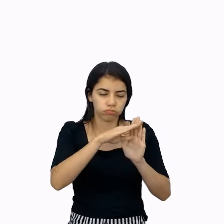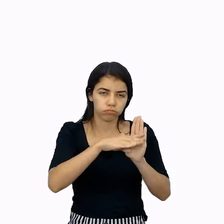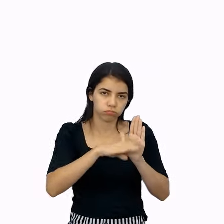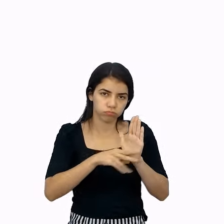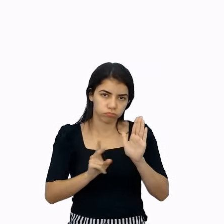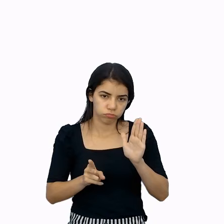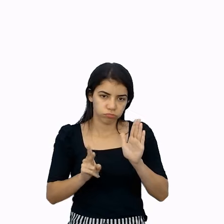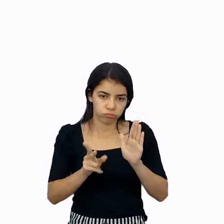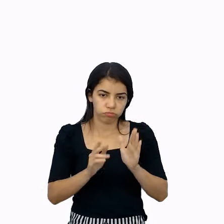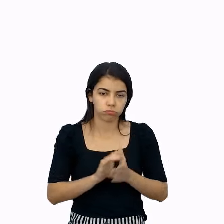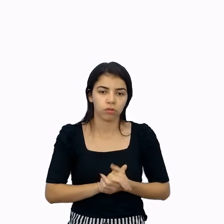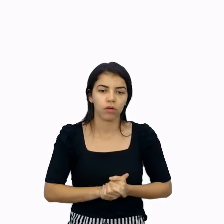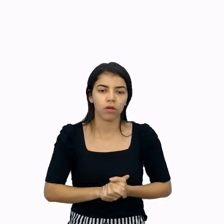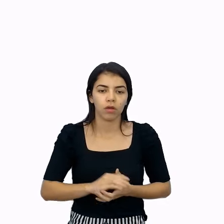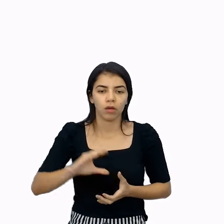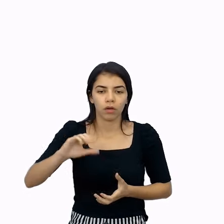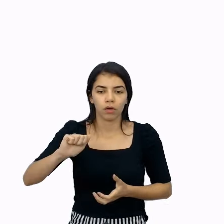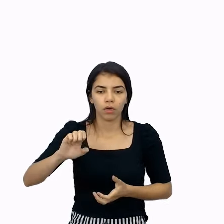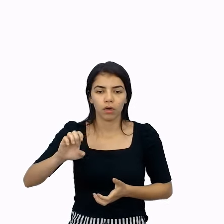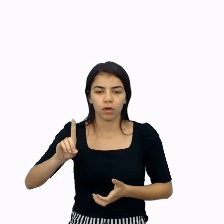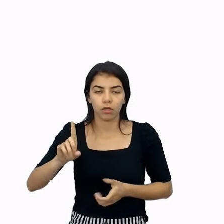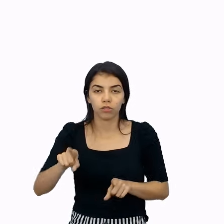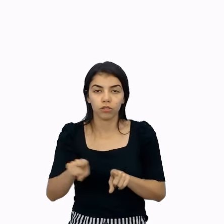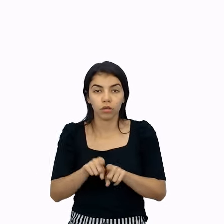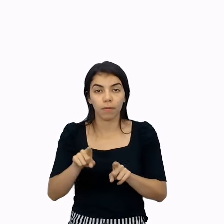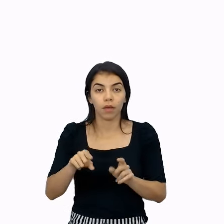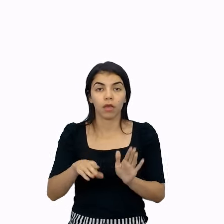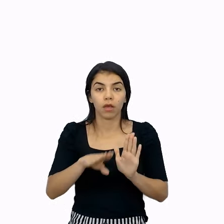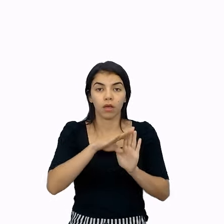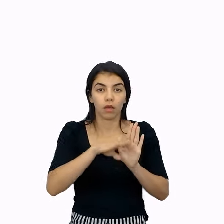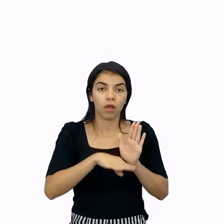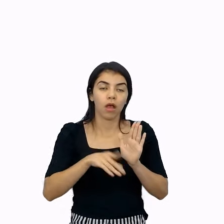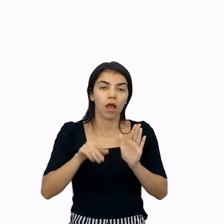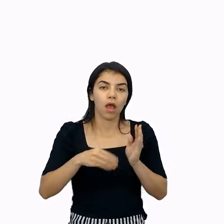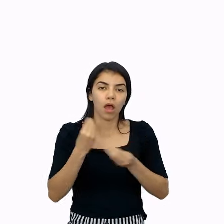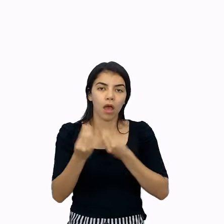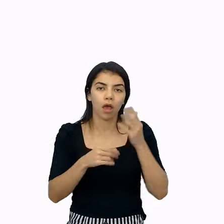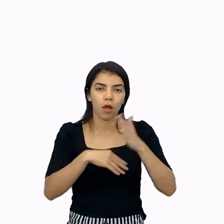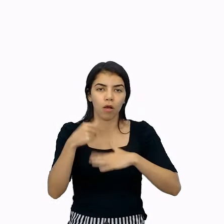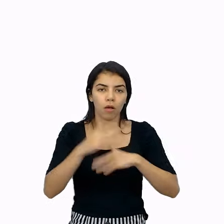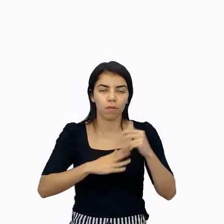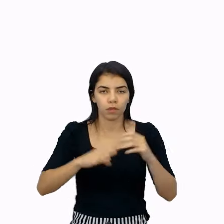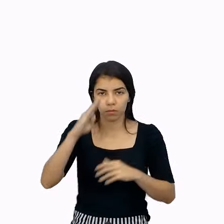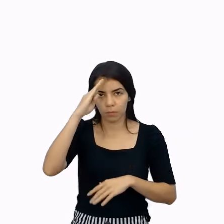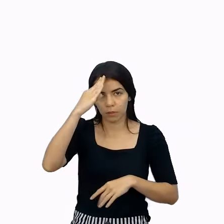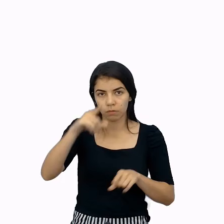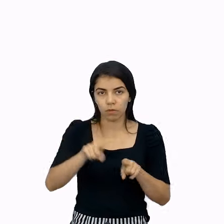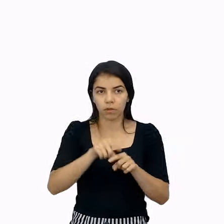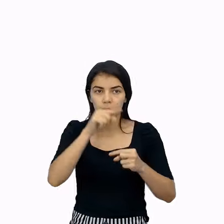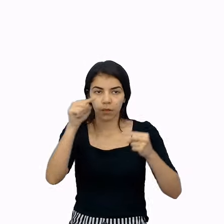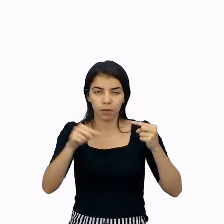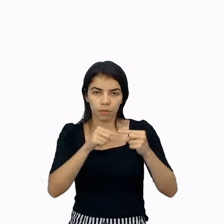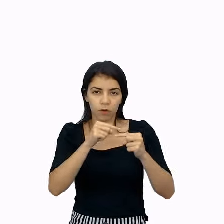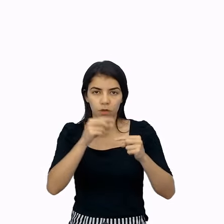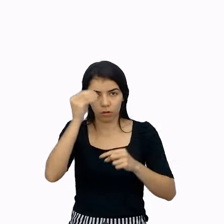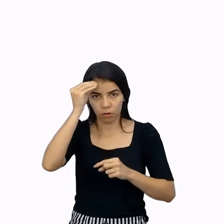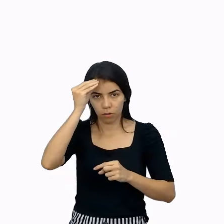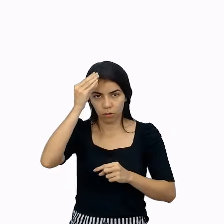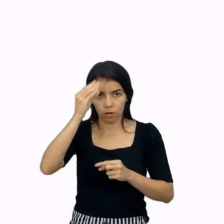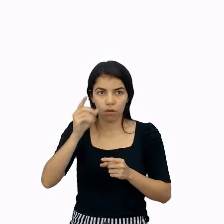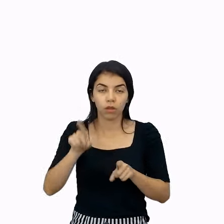do CAED. Nessa formação, iremos verificar como as habilidades essenciais e os objetos de